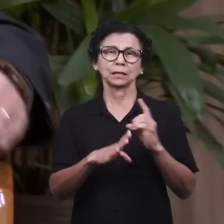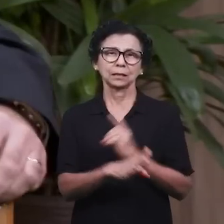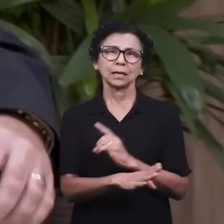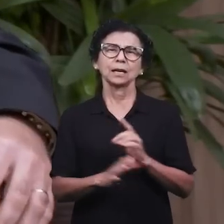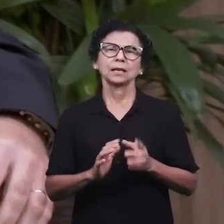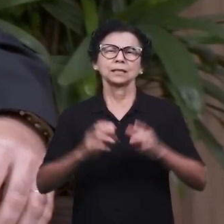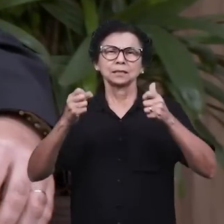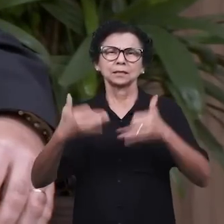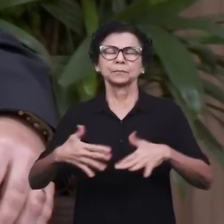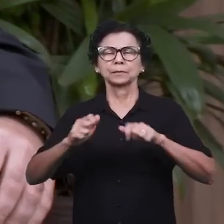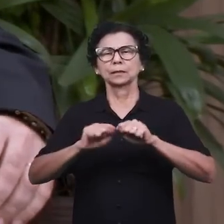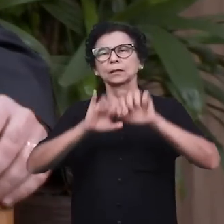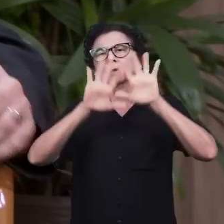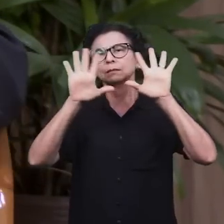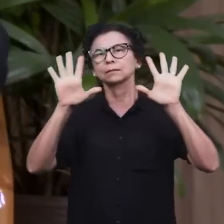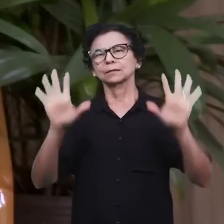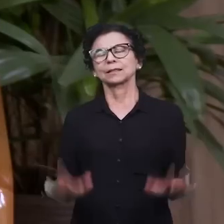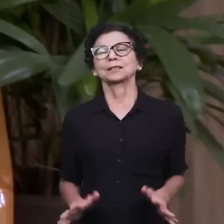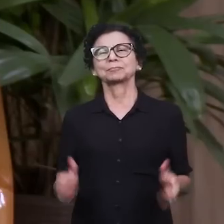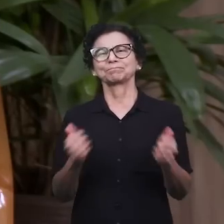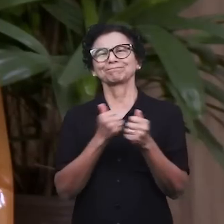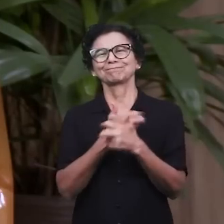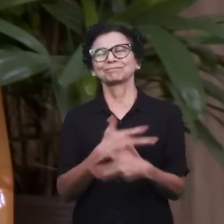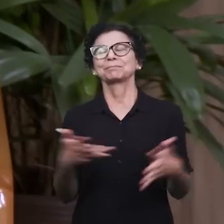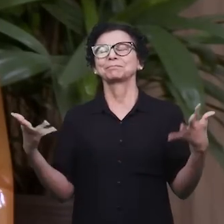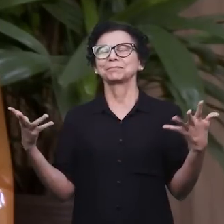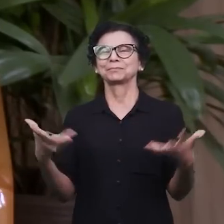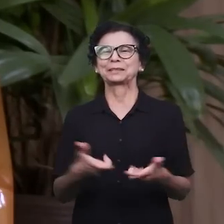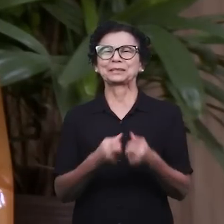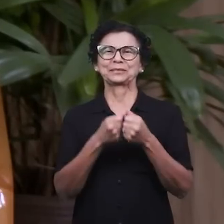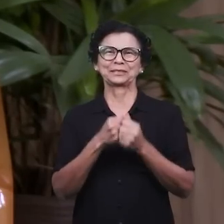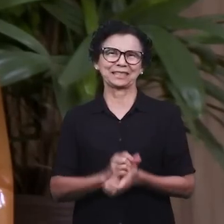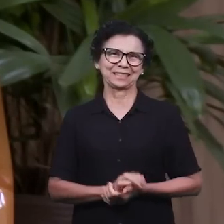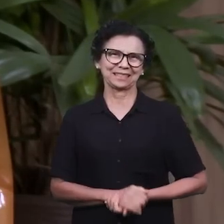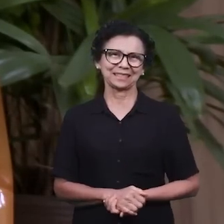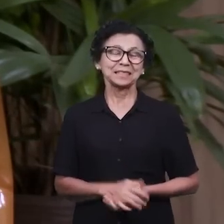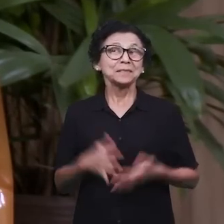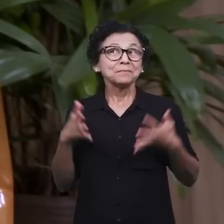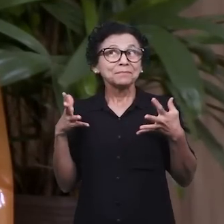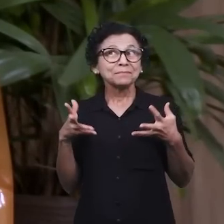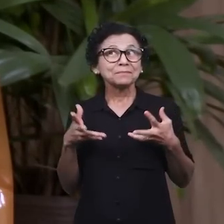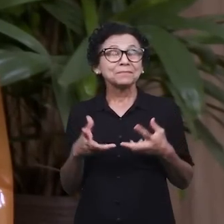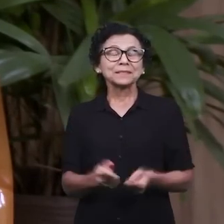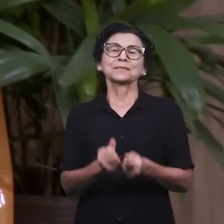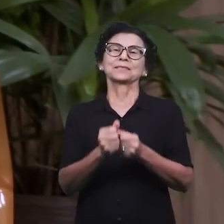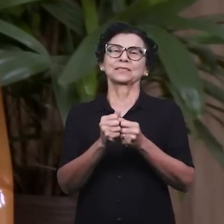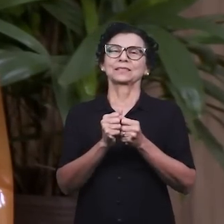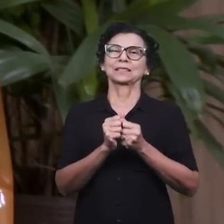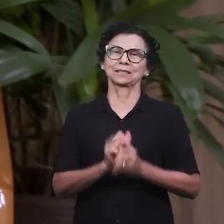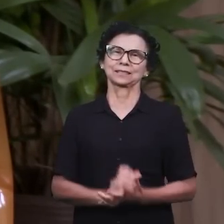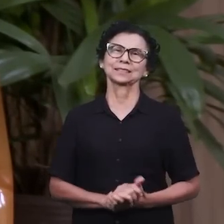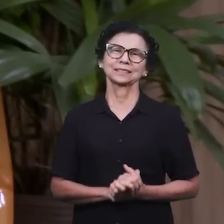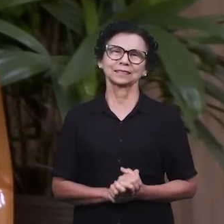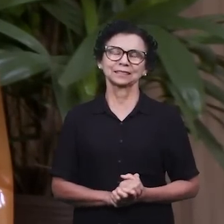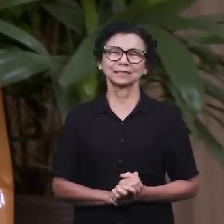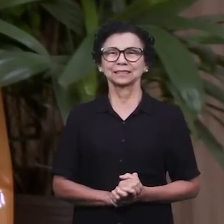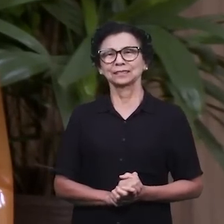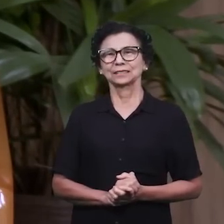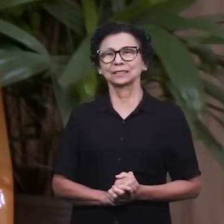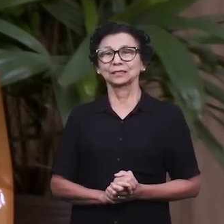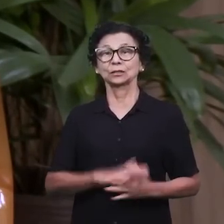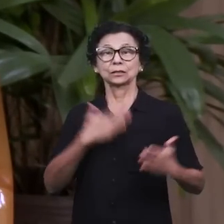aspectos, ampliamos alguns outros, no sentido de revisitarmos o que foi trazido na Escola Bíblica Dominical